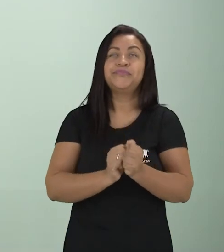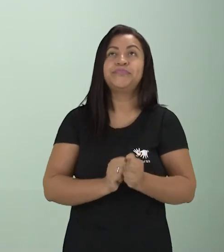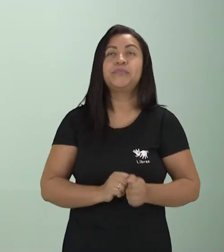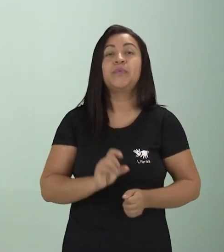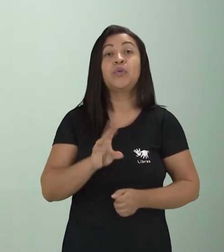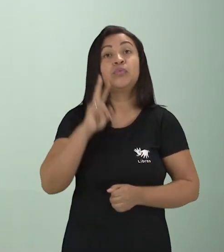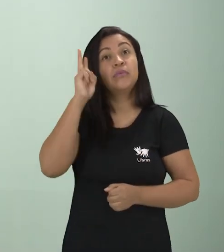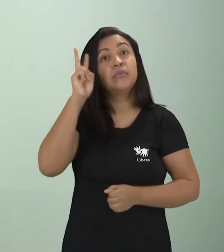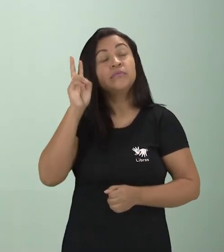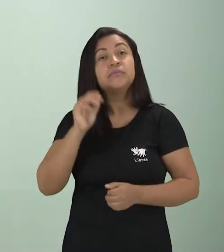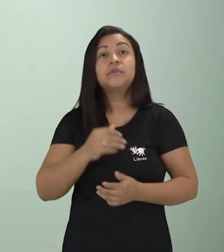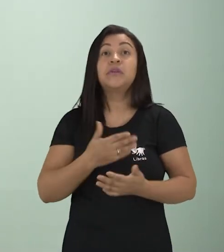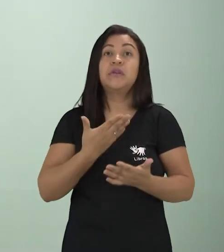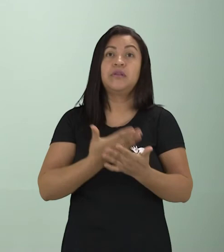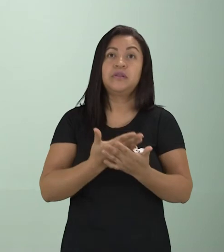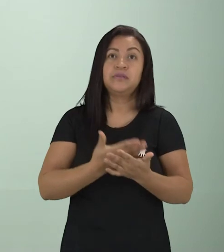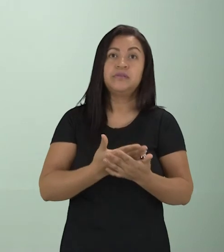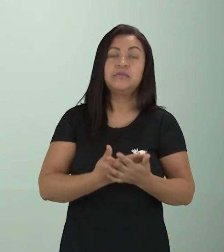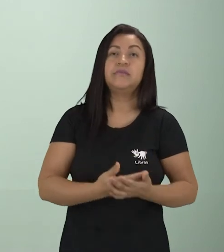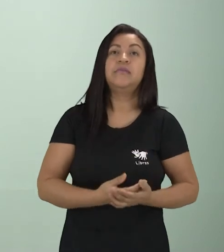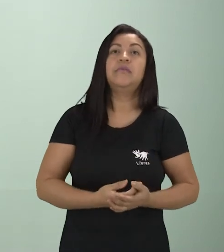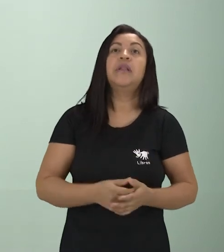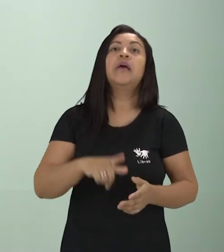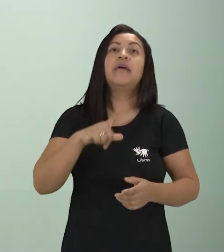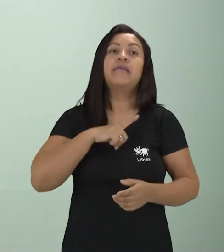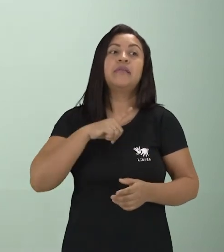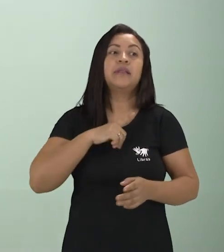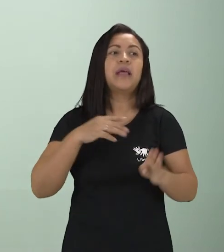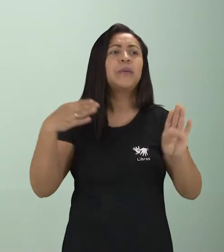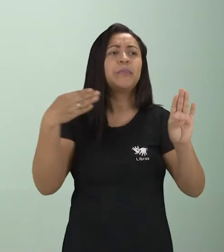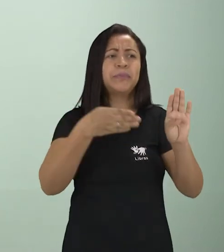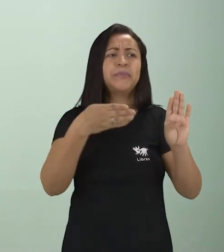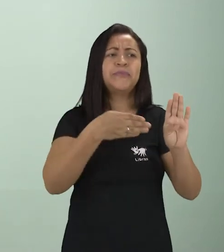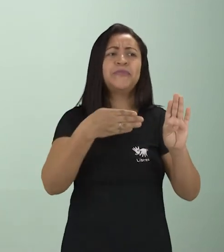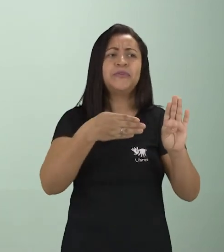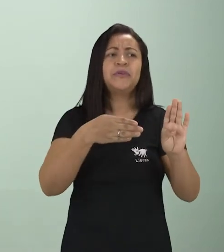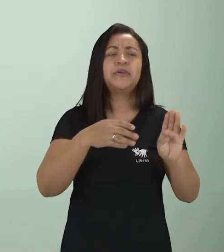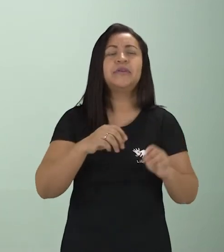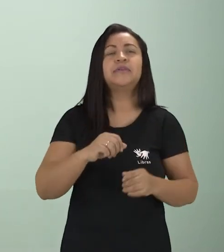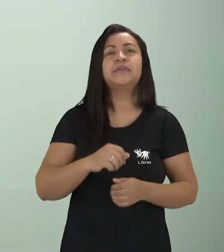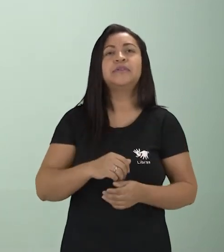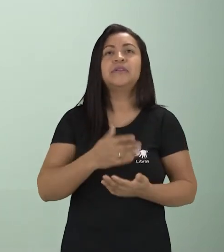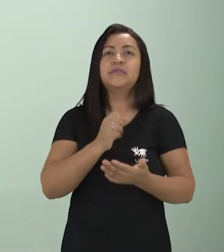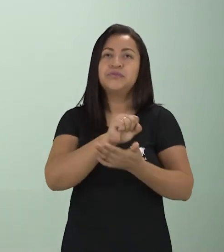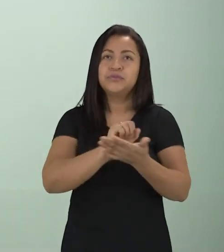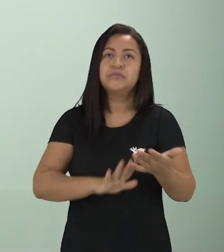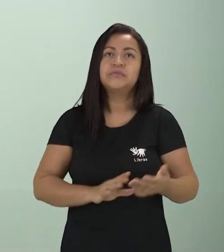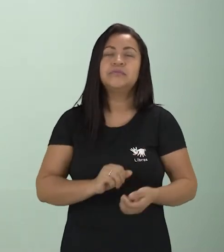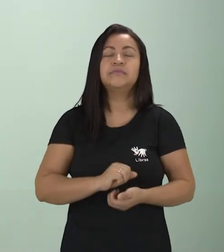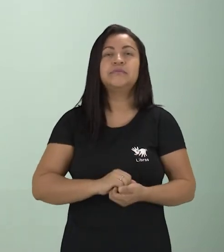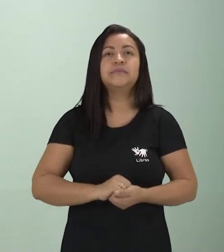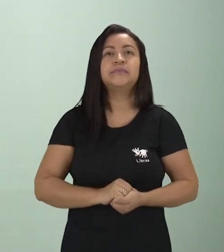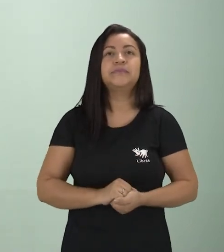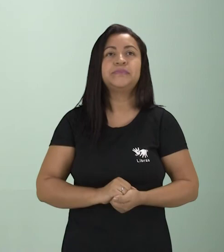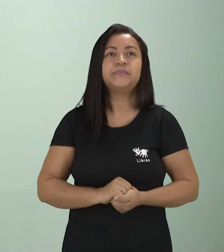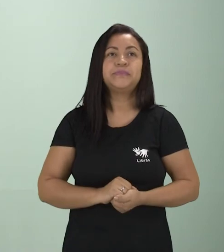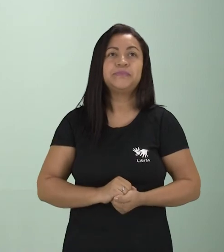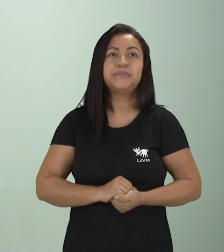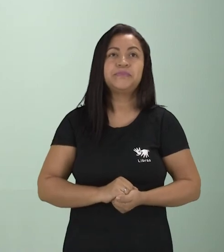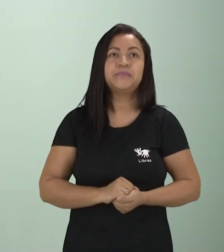que também para essa aula nós temos um exercício na plataforma Eduque que vocês podem checar lá e podem estar fazendo sozinhos, tudo bem?